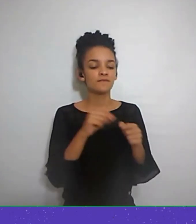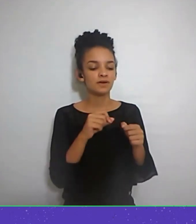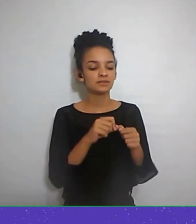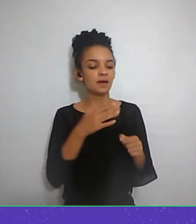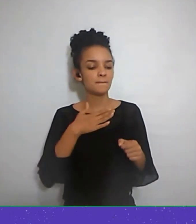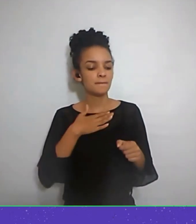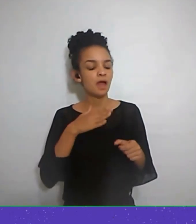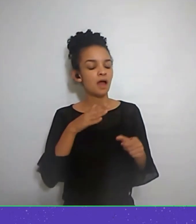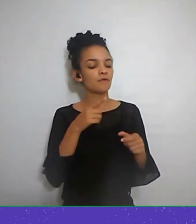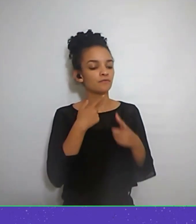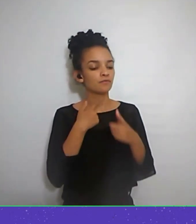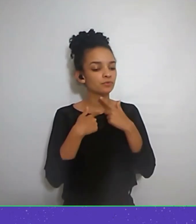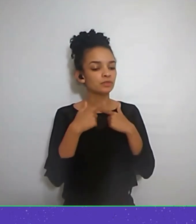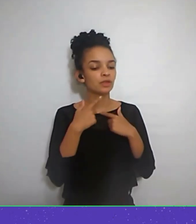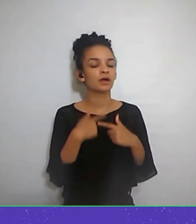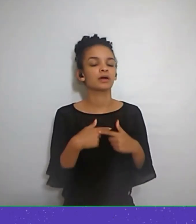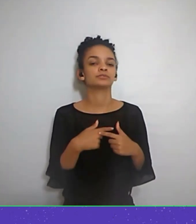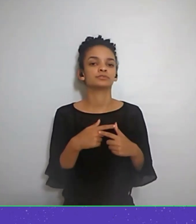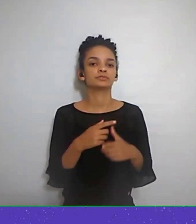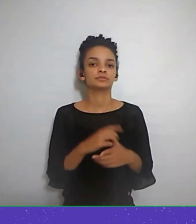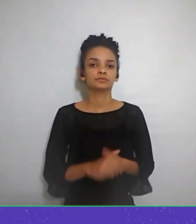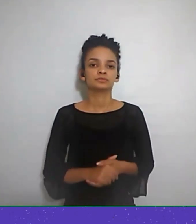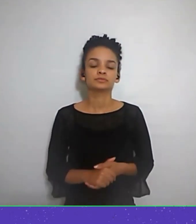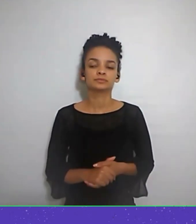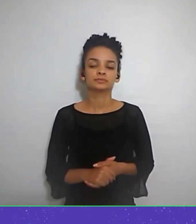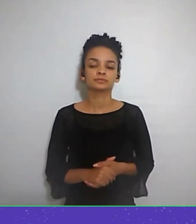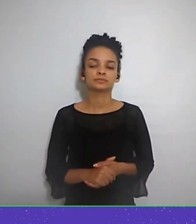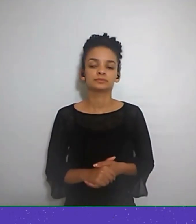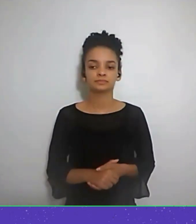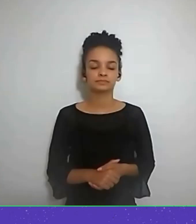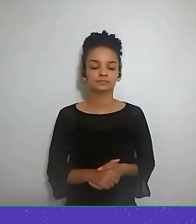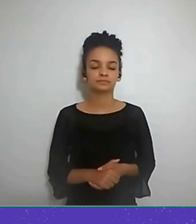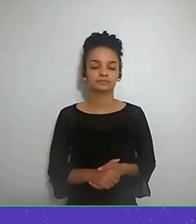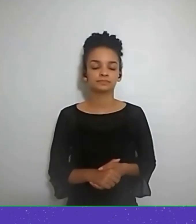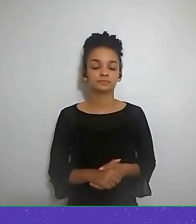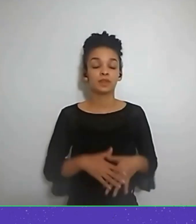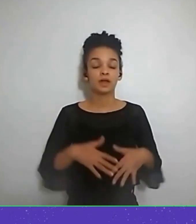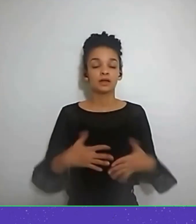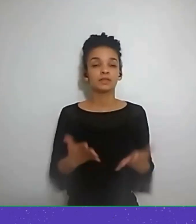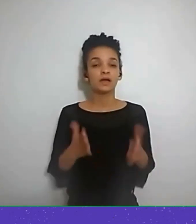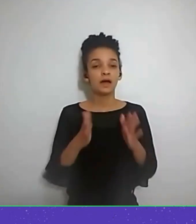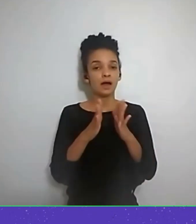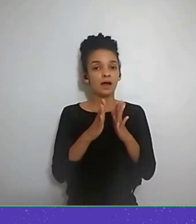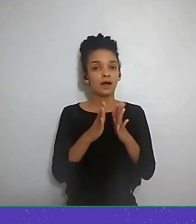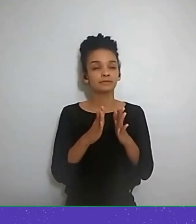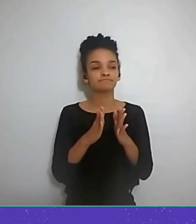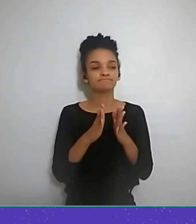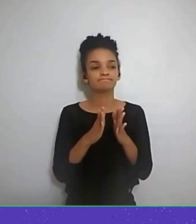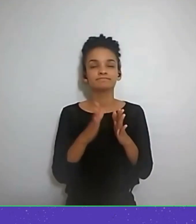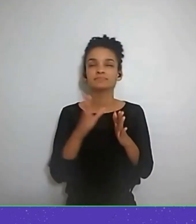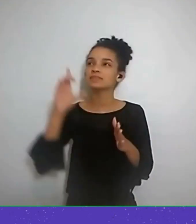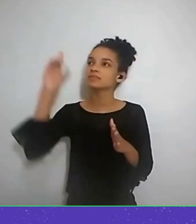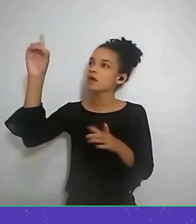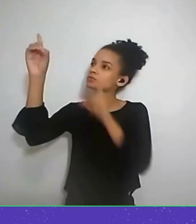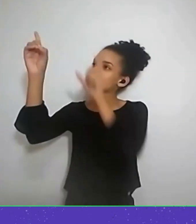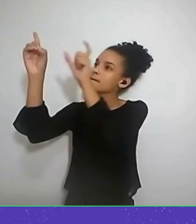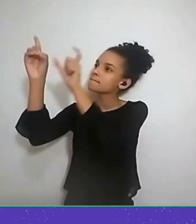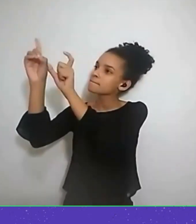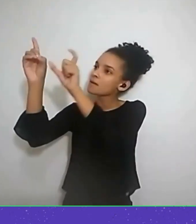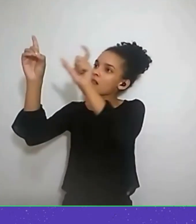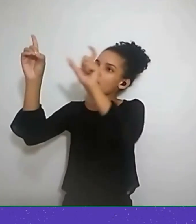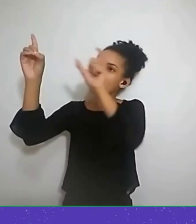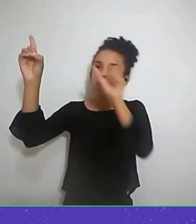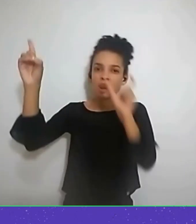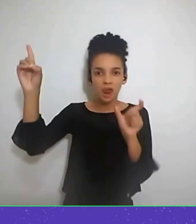a designei. Irmãos, a palavra de Deus não pode sair vazia